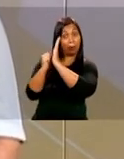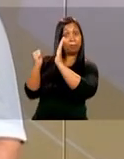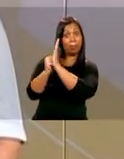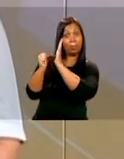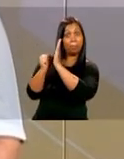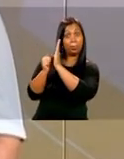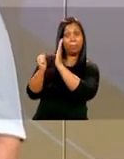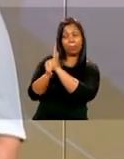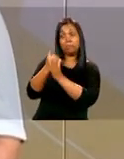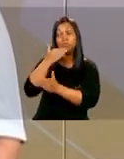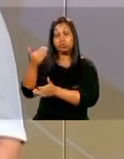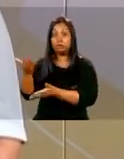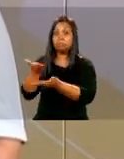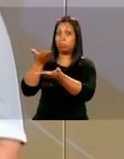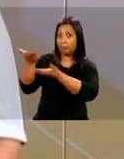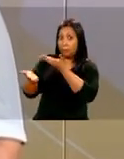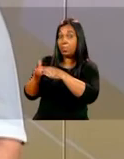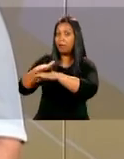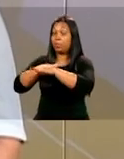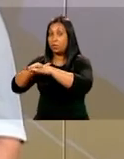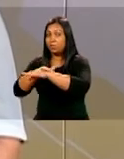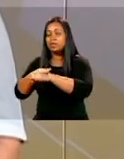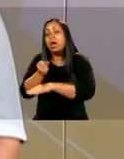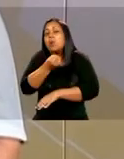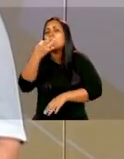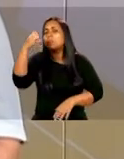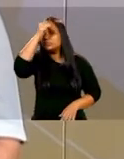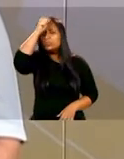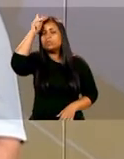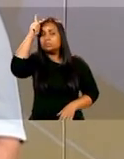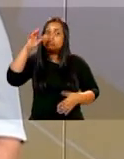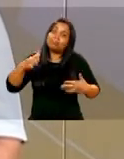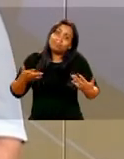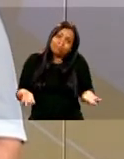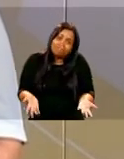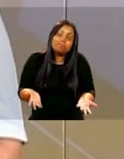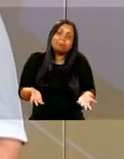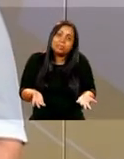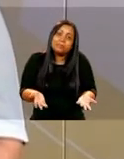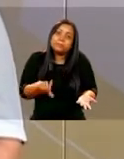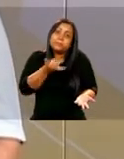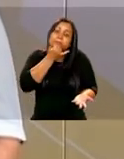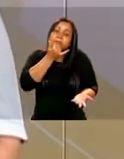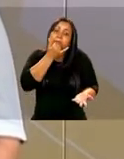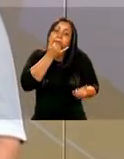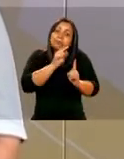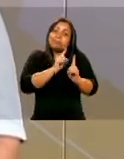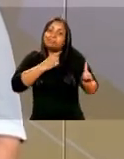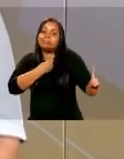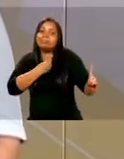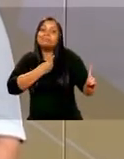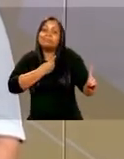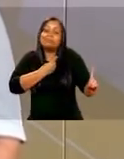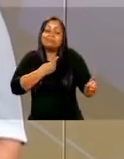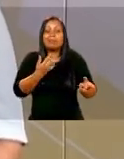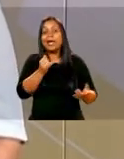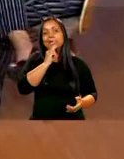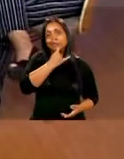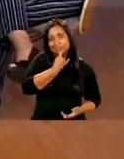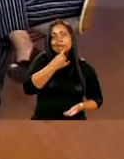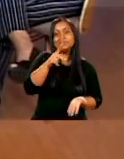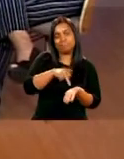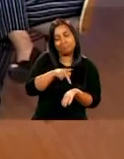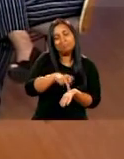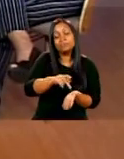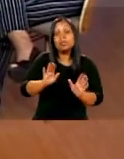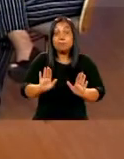na porta, né? Algumas prefeituras nós tivemos que, infelizmente, desligar os pacientes. Né? Que é uma tristeza.